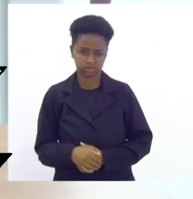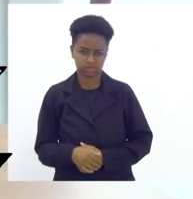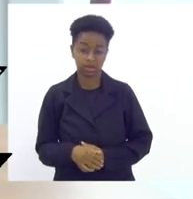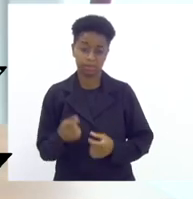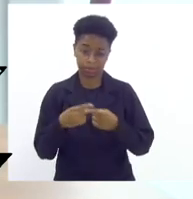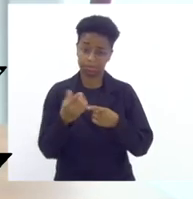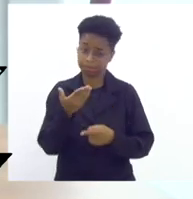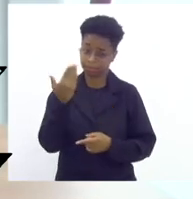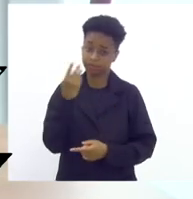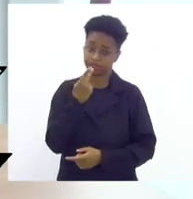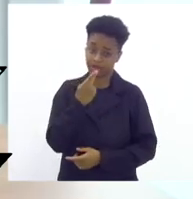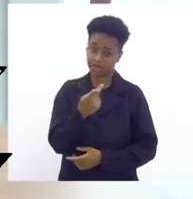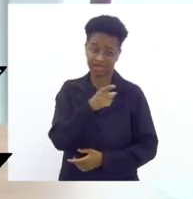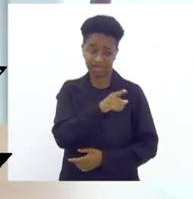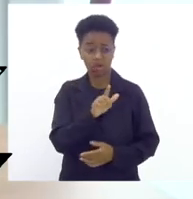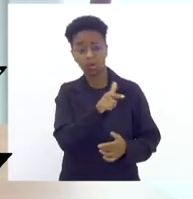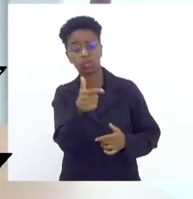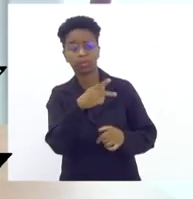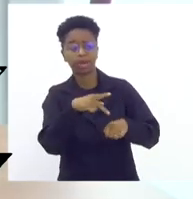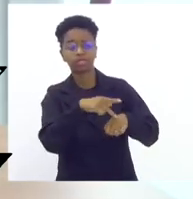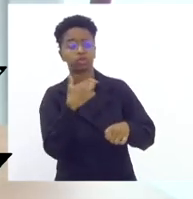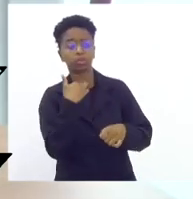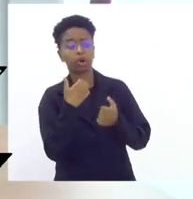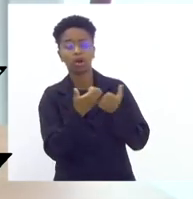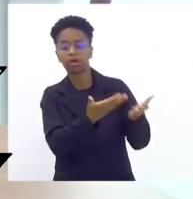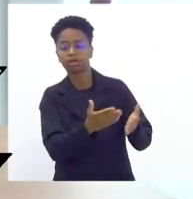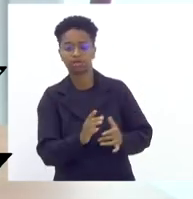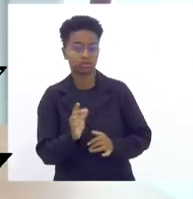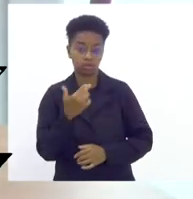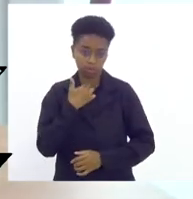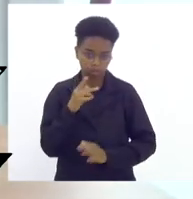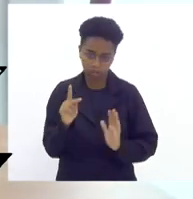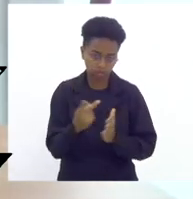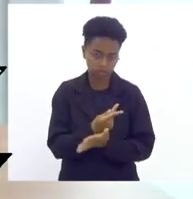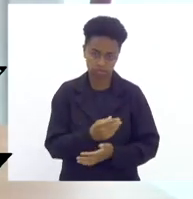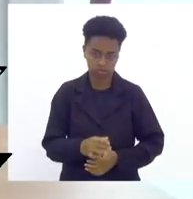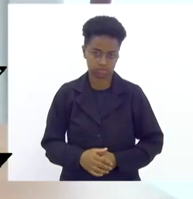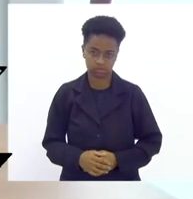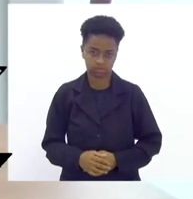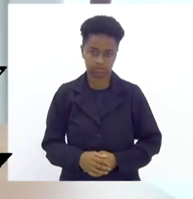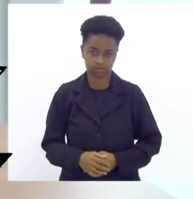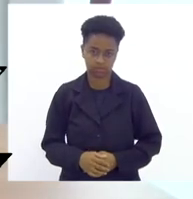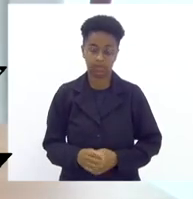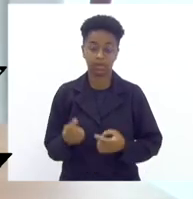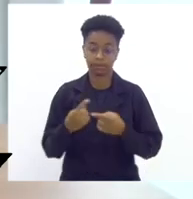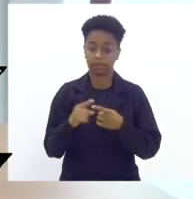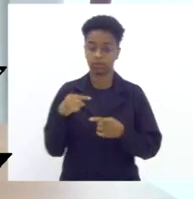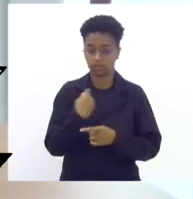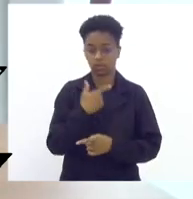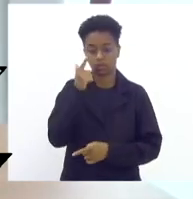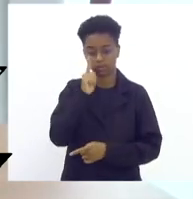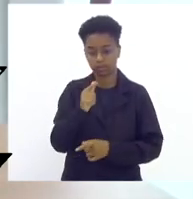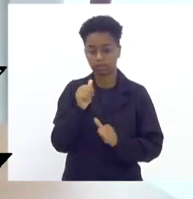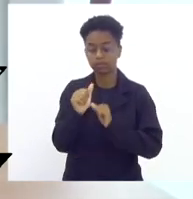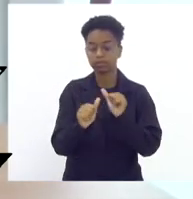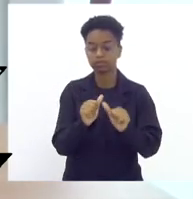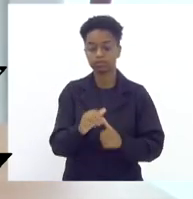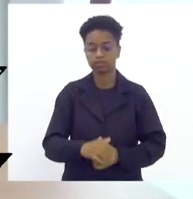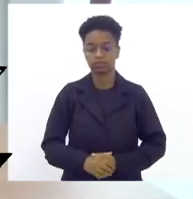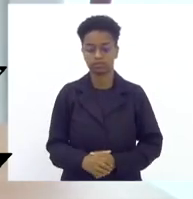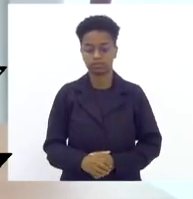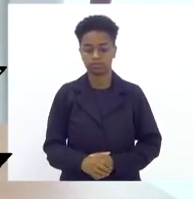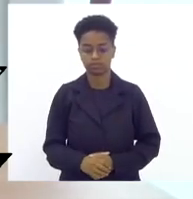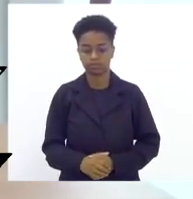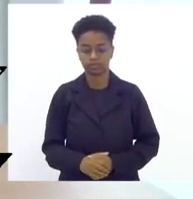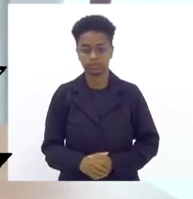o INSS usava isso não pode mais acontecer a gente ganhou essa ação então assim na prática das